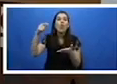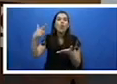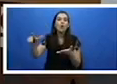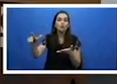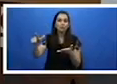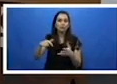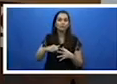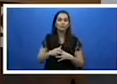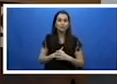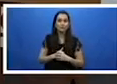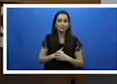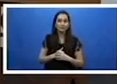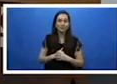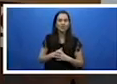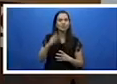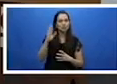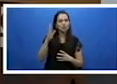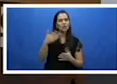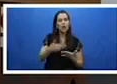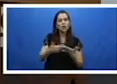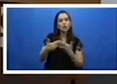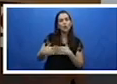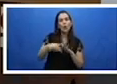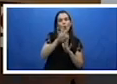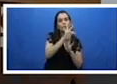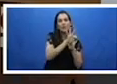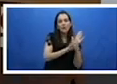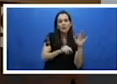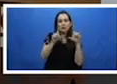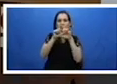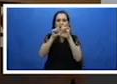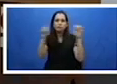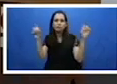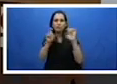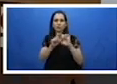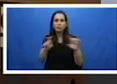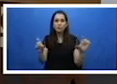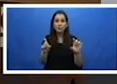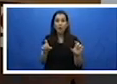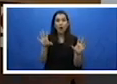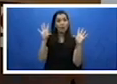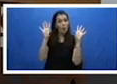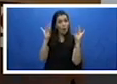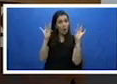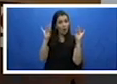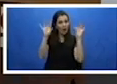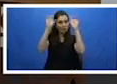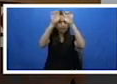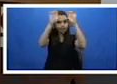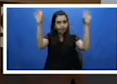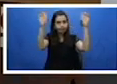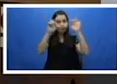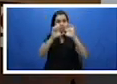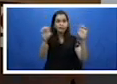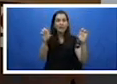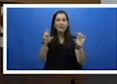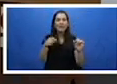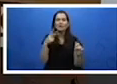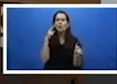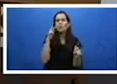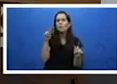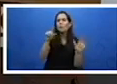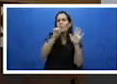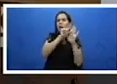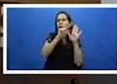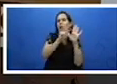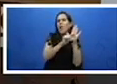tá? Nós já trouxemos aqui o textinho fatiado. Nós vamos colar e ir analisando parágrafo por